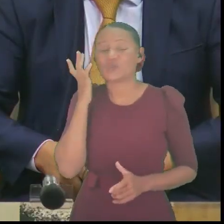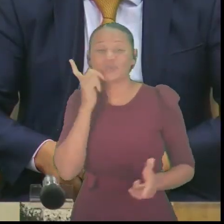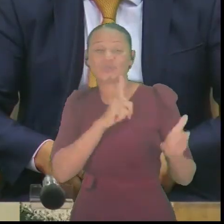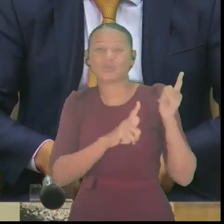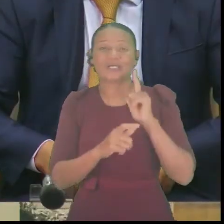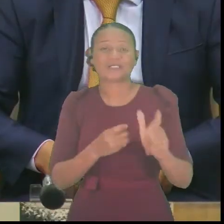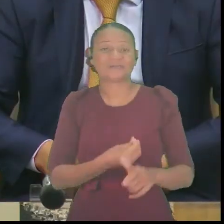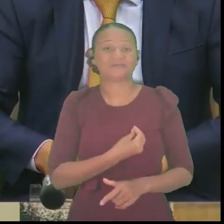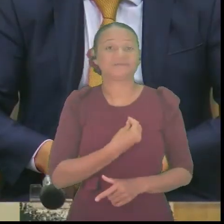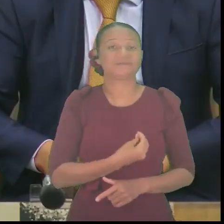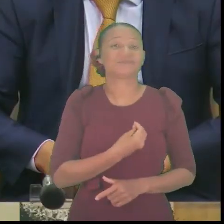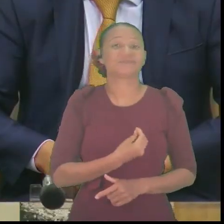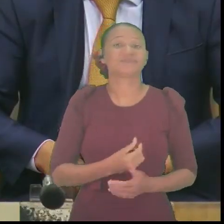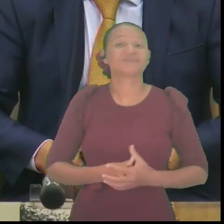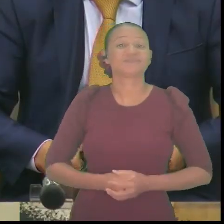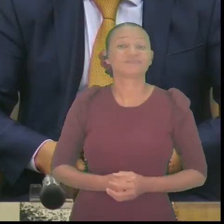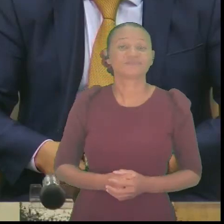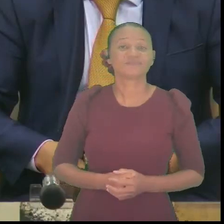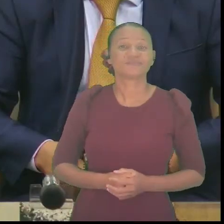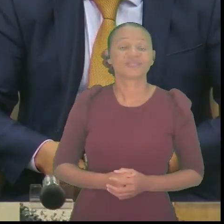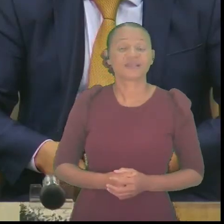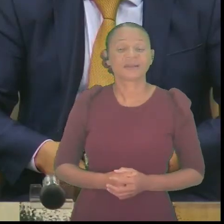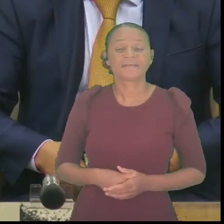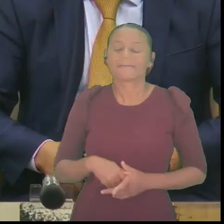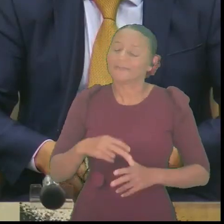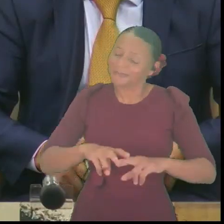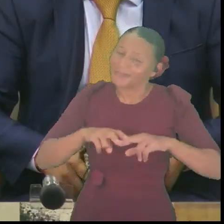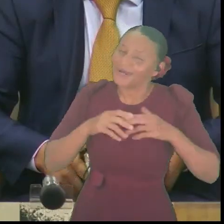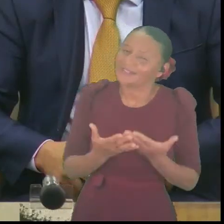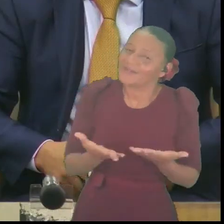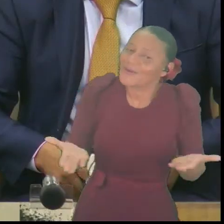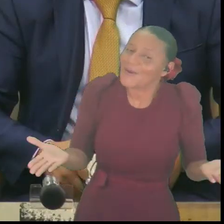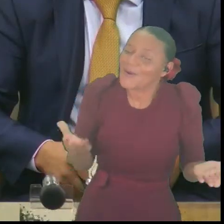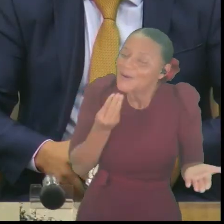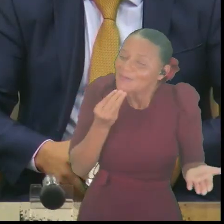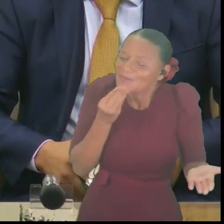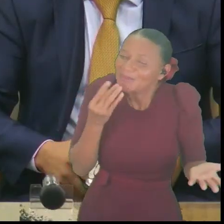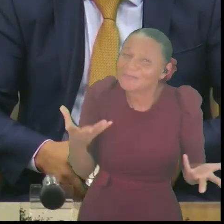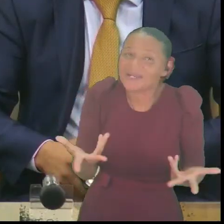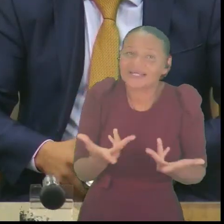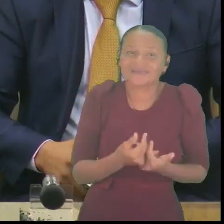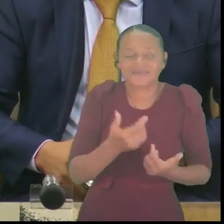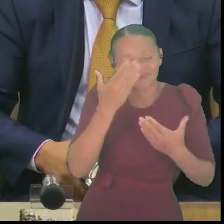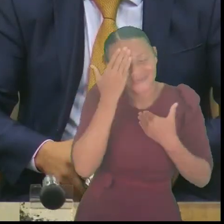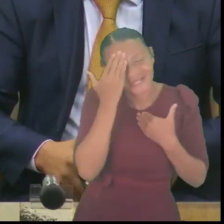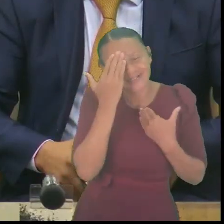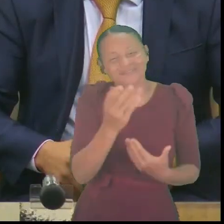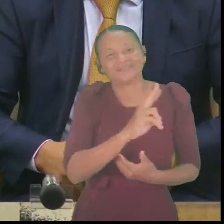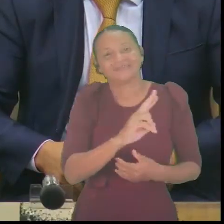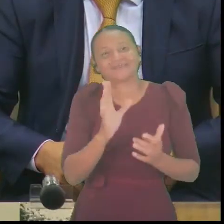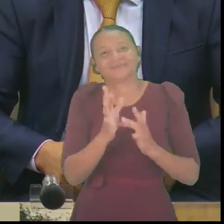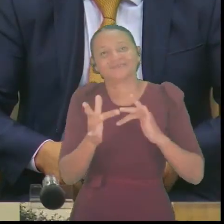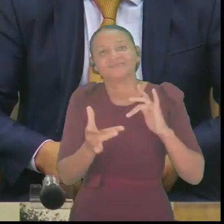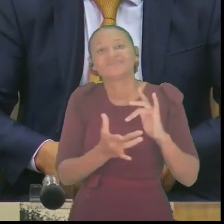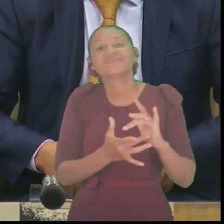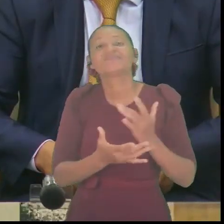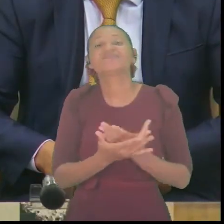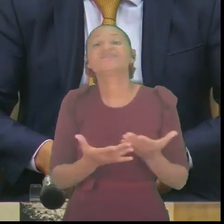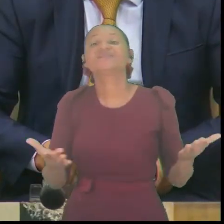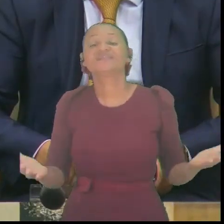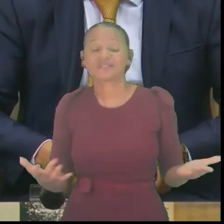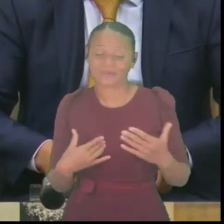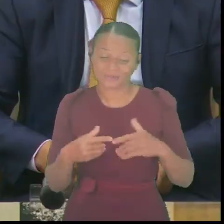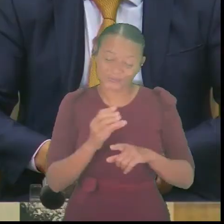sobreviver. Queridos, por essa oportunidade tão maravilhosa, eu quero agradecê-los em nome do Senhor Jesus. Sei que naturalmente no culto de